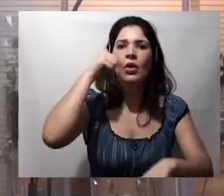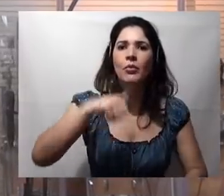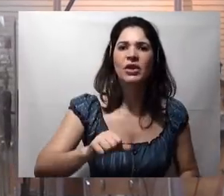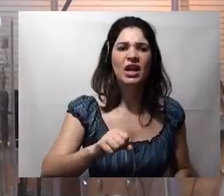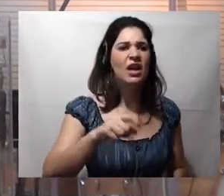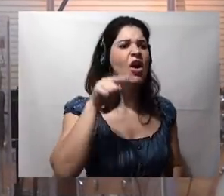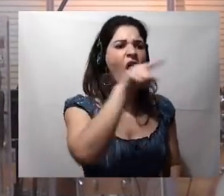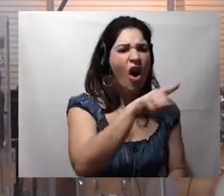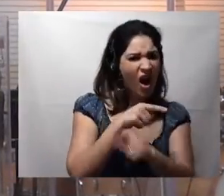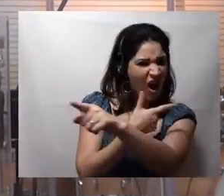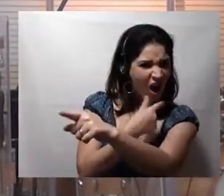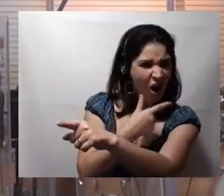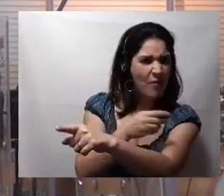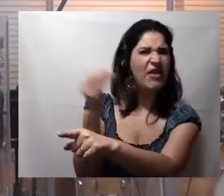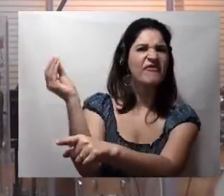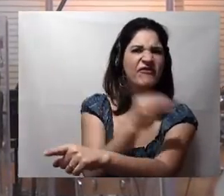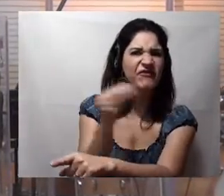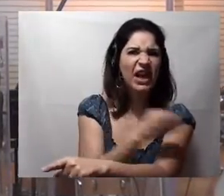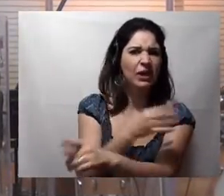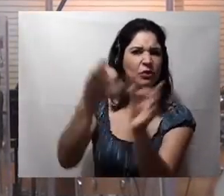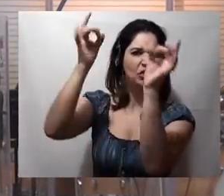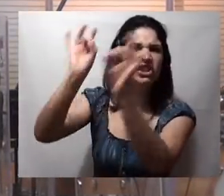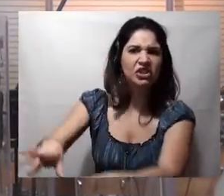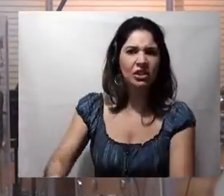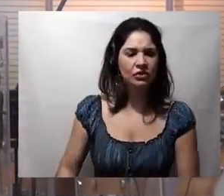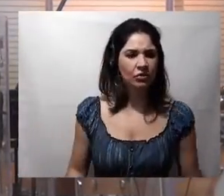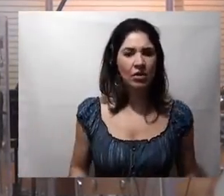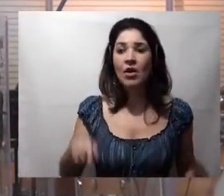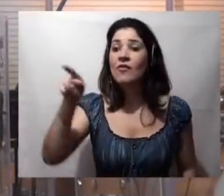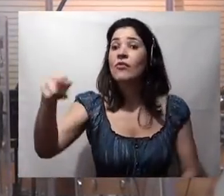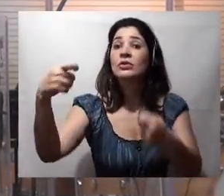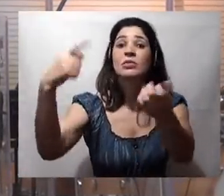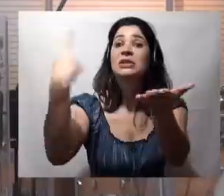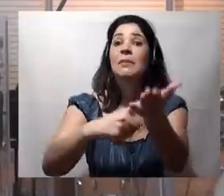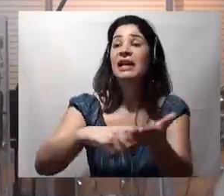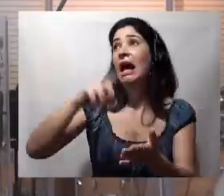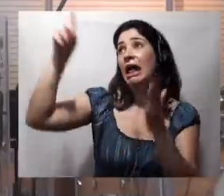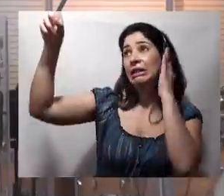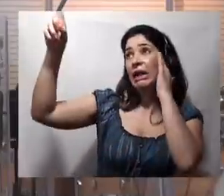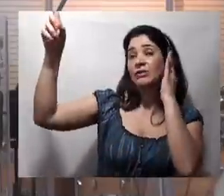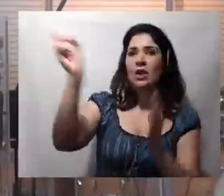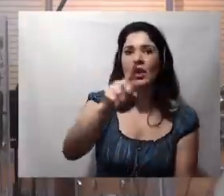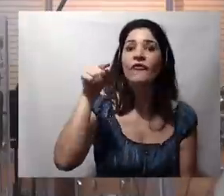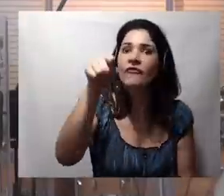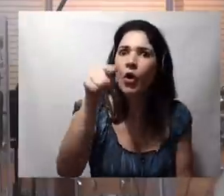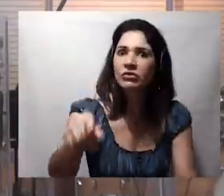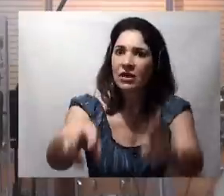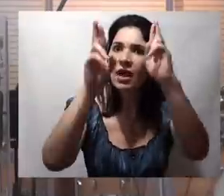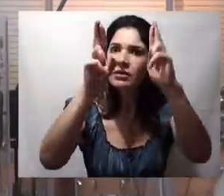fraco falei com o cara é só deus sabe é você que tem que marcar zé